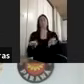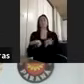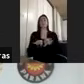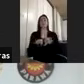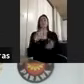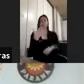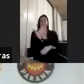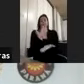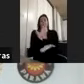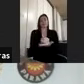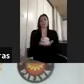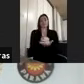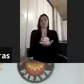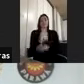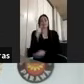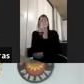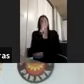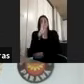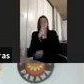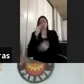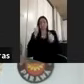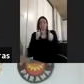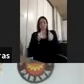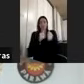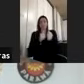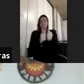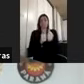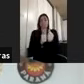que o Brasil está muito próximo das 100 mil